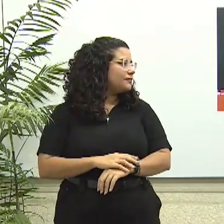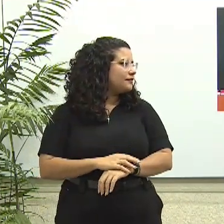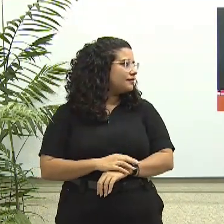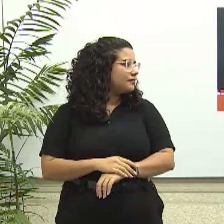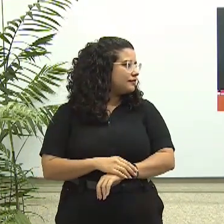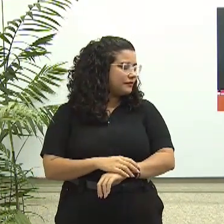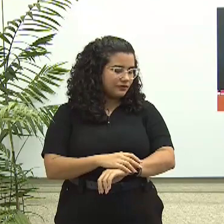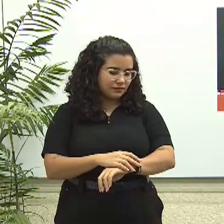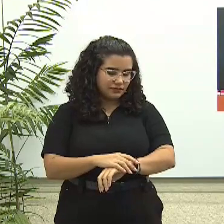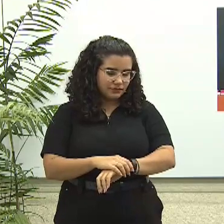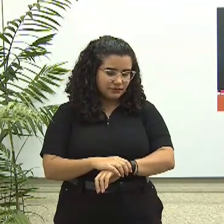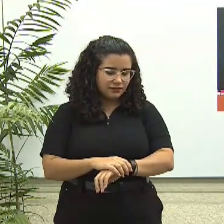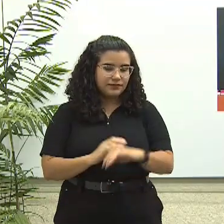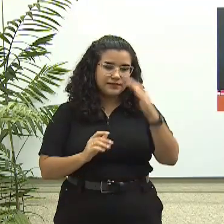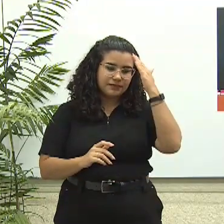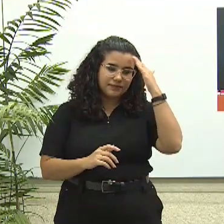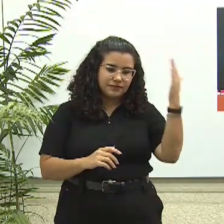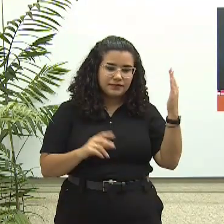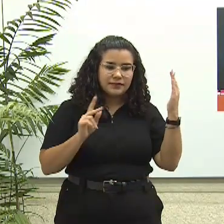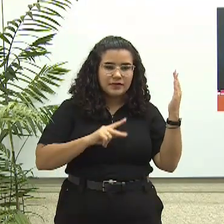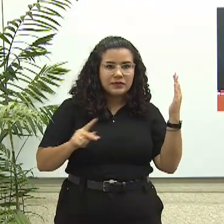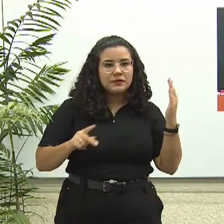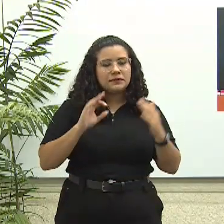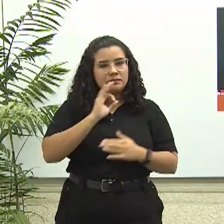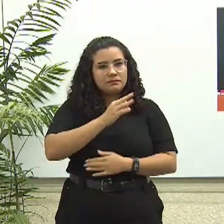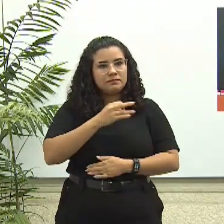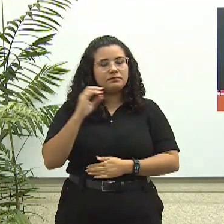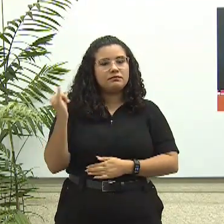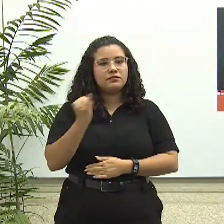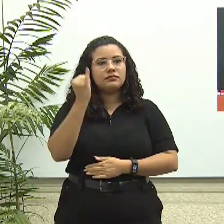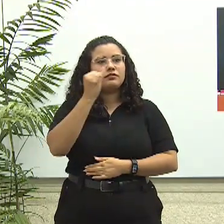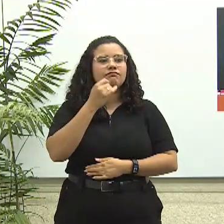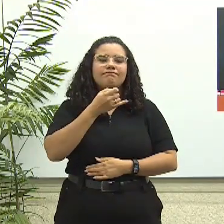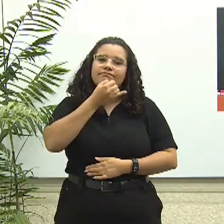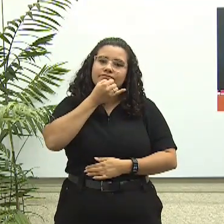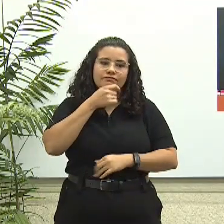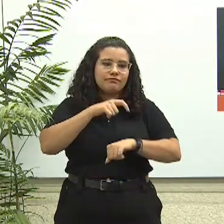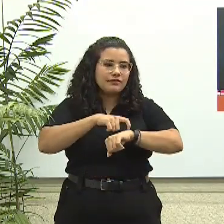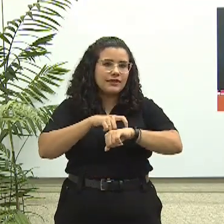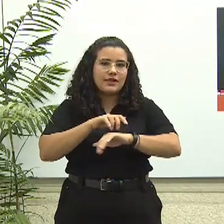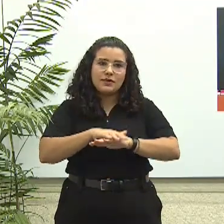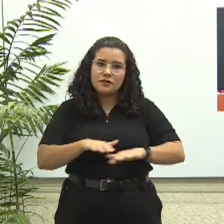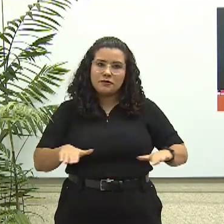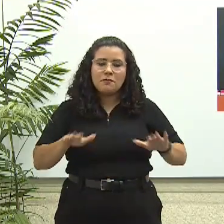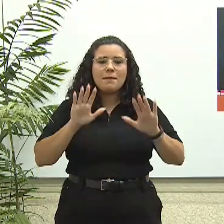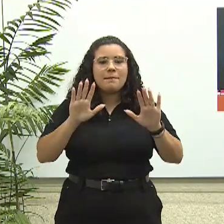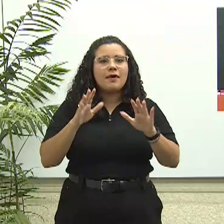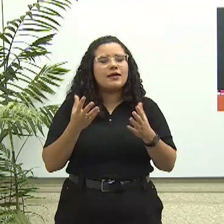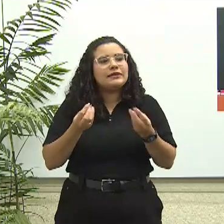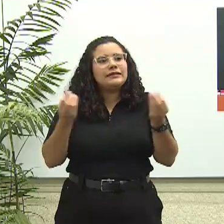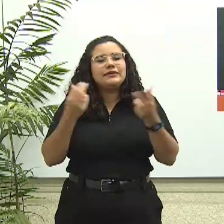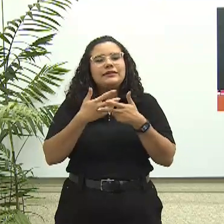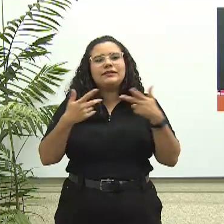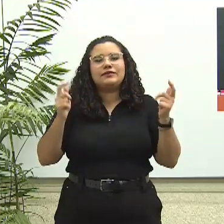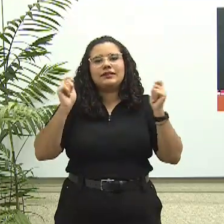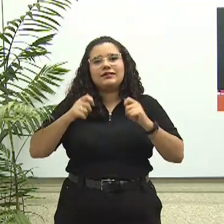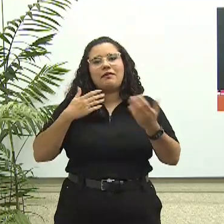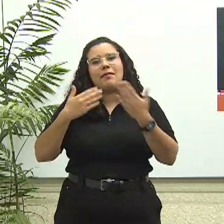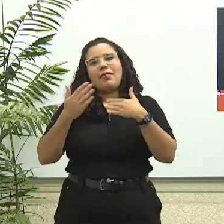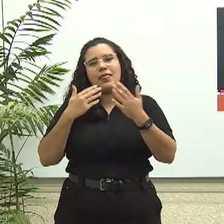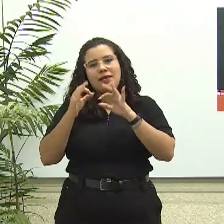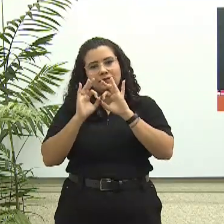obrigada obrigada Professor muito importante a gente tem o tempo infelizmente né mas teríamos muito muito muita coisa para falar aqui